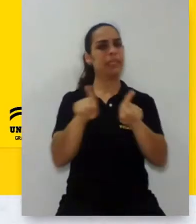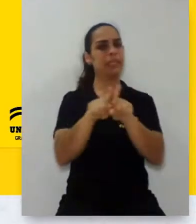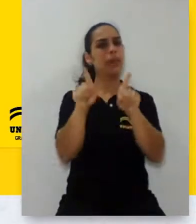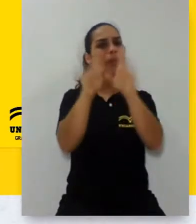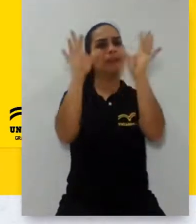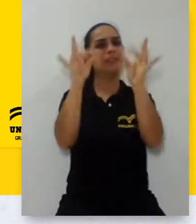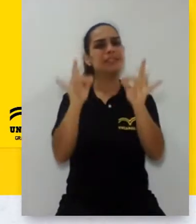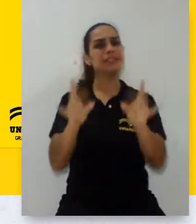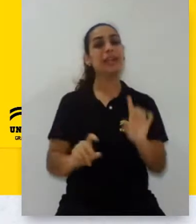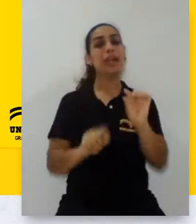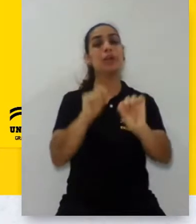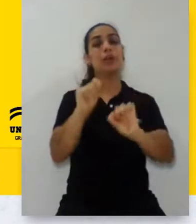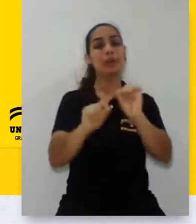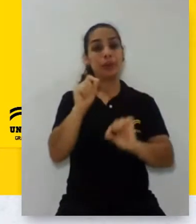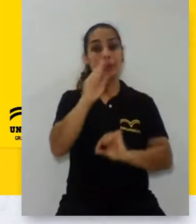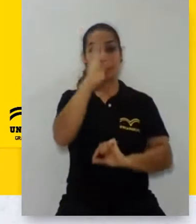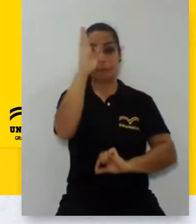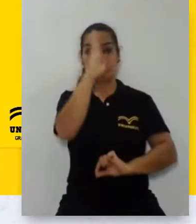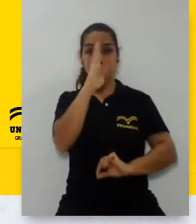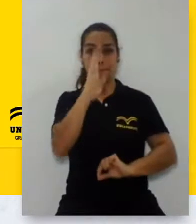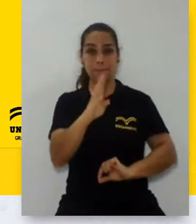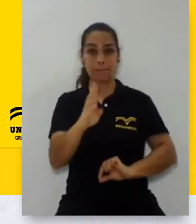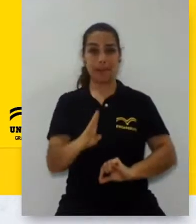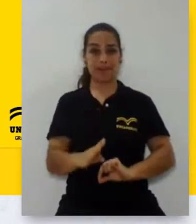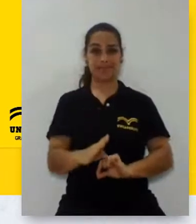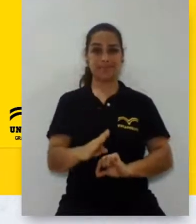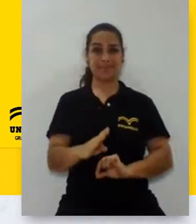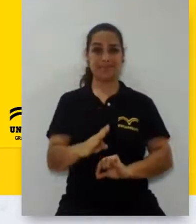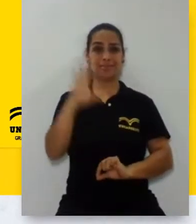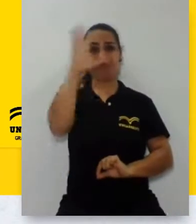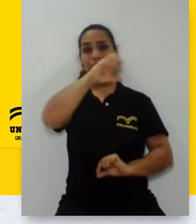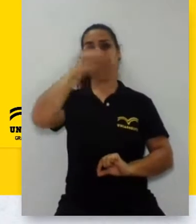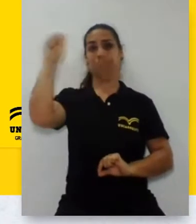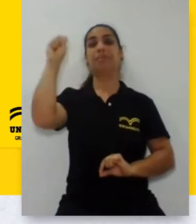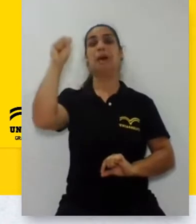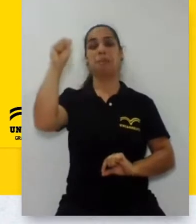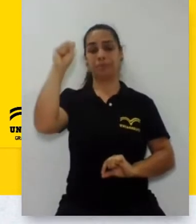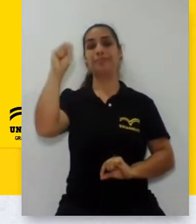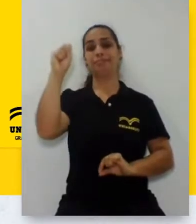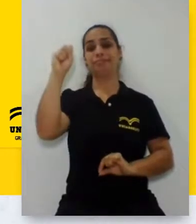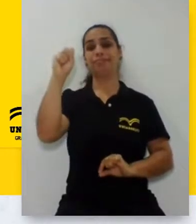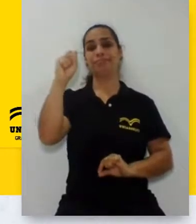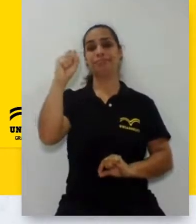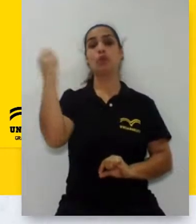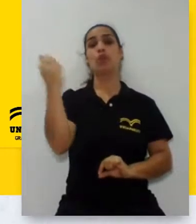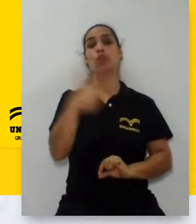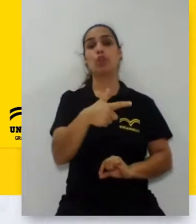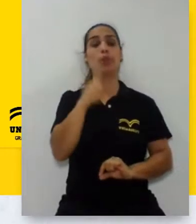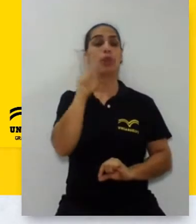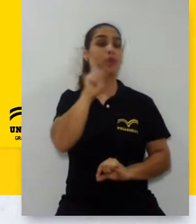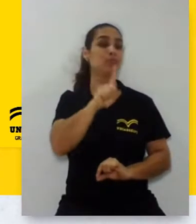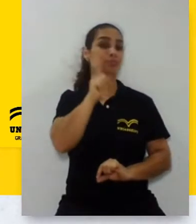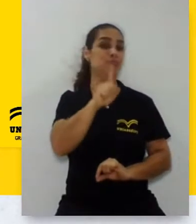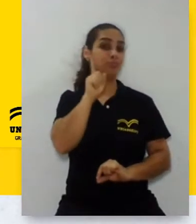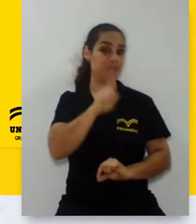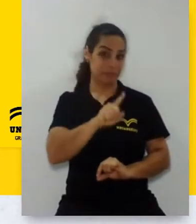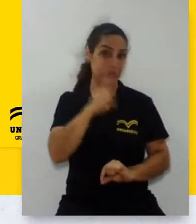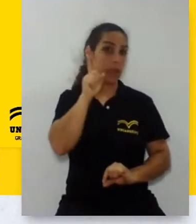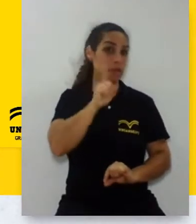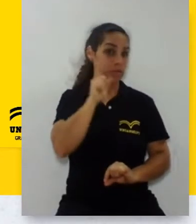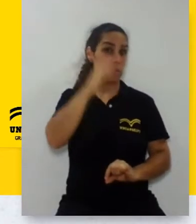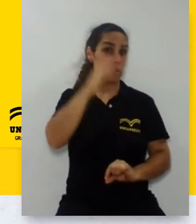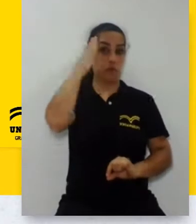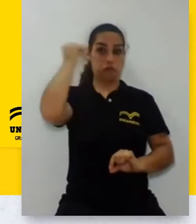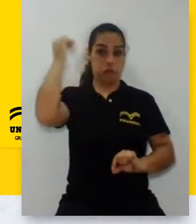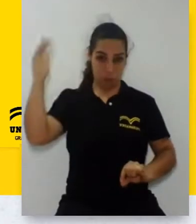Estados Unidos, que é famoso pela obesidade, famoso pelos maus hábitos alimentares, e nós, infelizmente, estamos